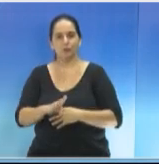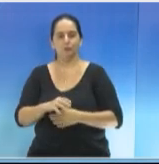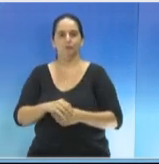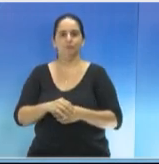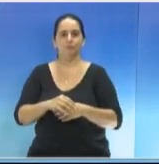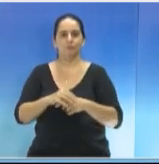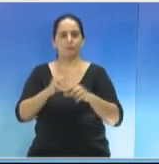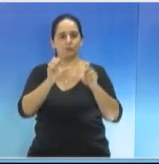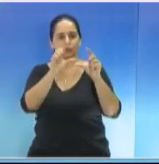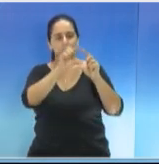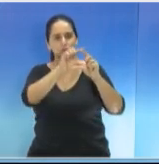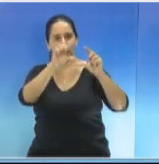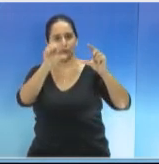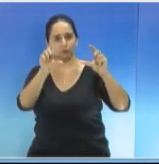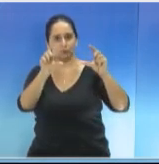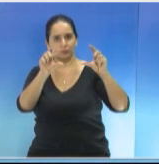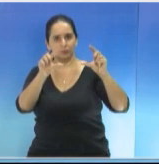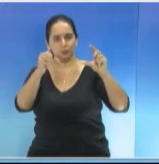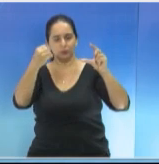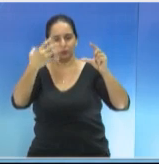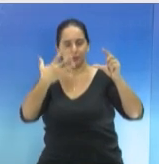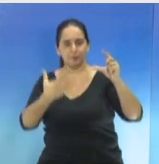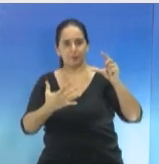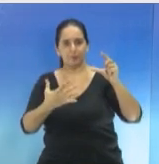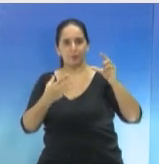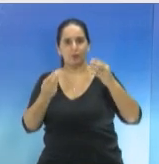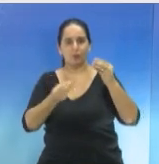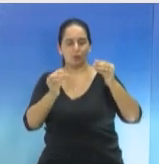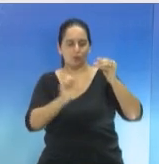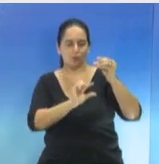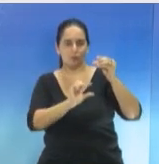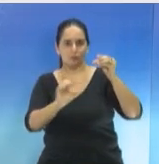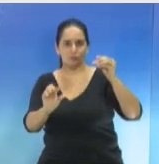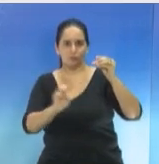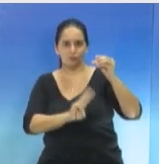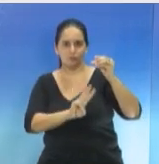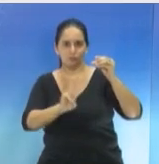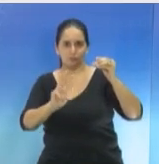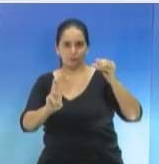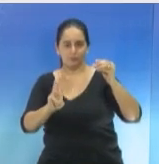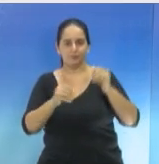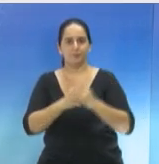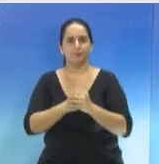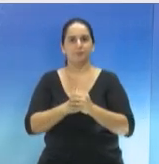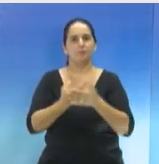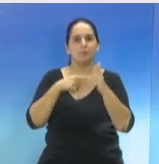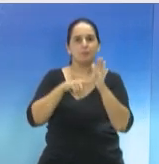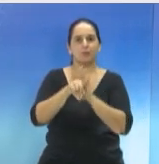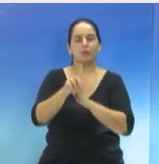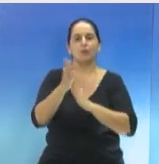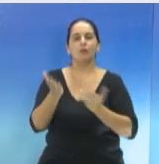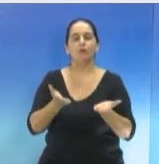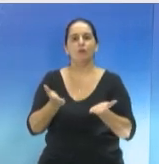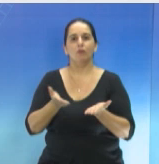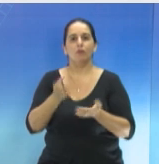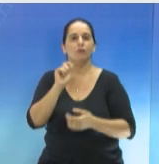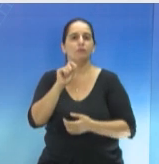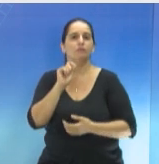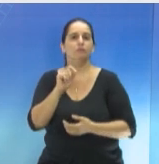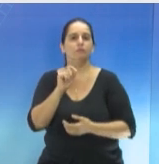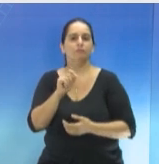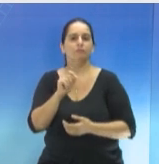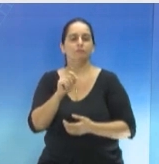é um fragmento, a fonte está abaixo. Então, vamos para o enunciado. O que o enunciado